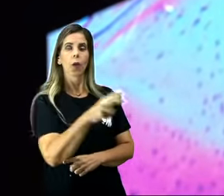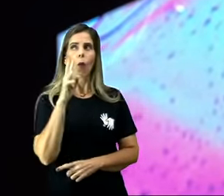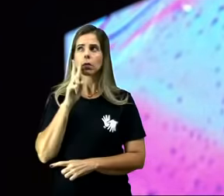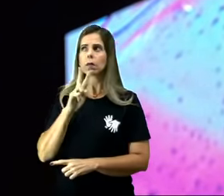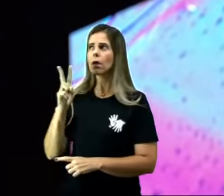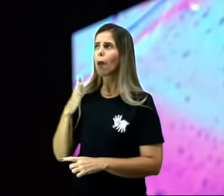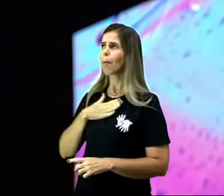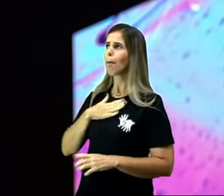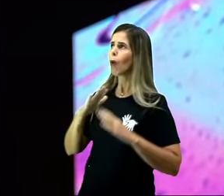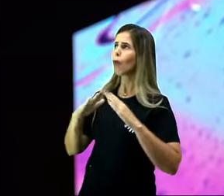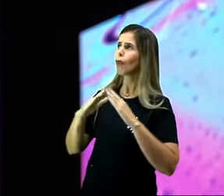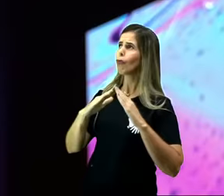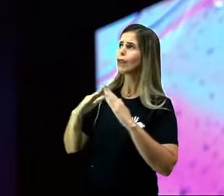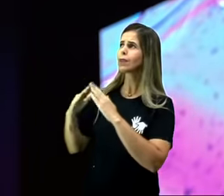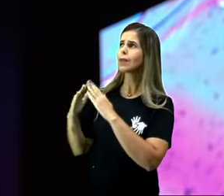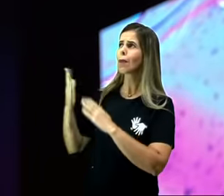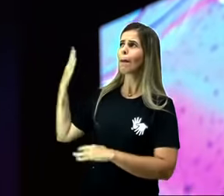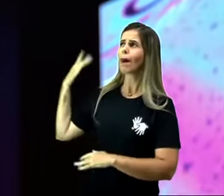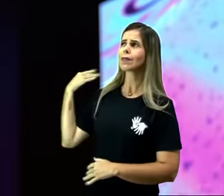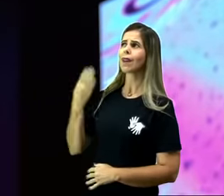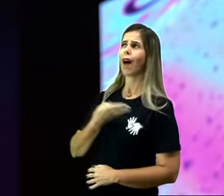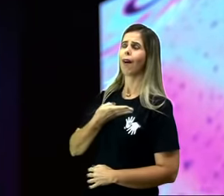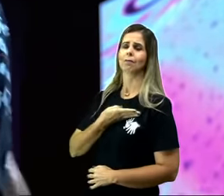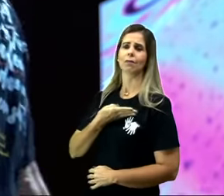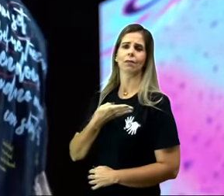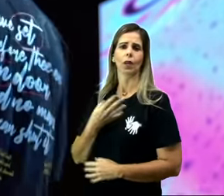Aí ele: que susto. Eu falei: imagina eu.